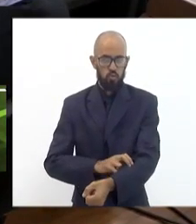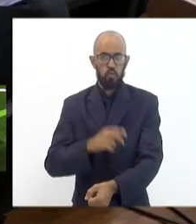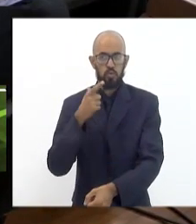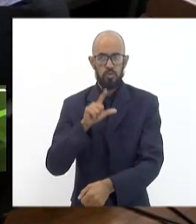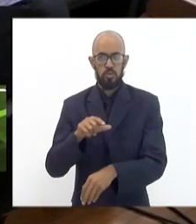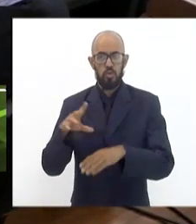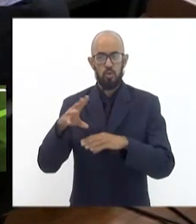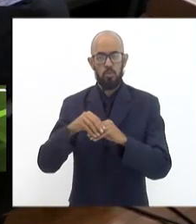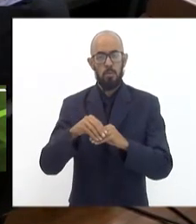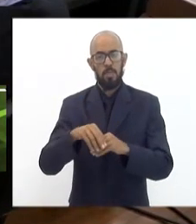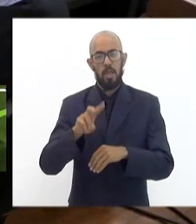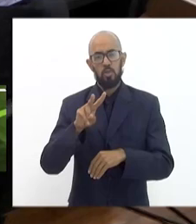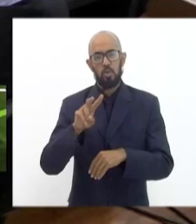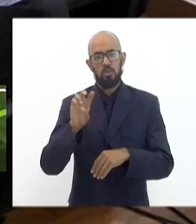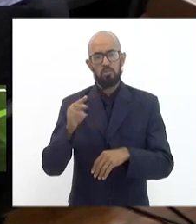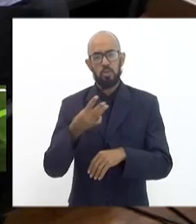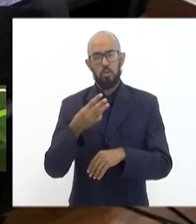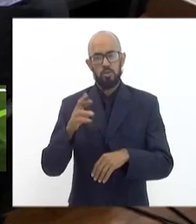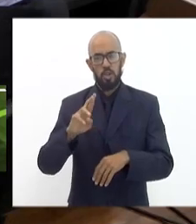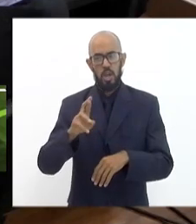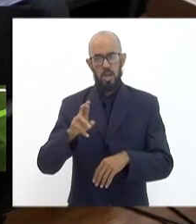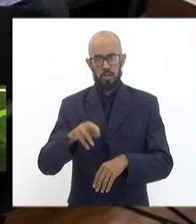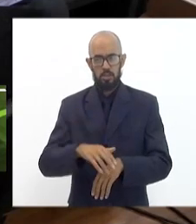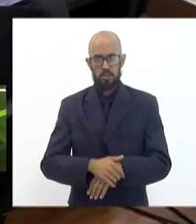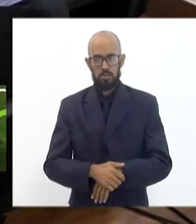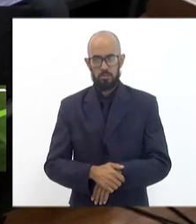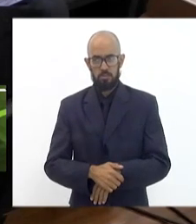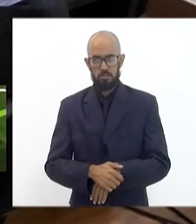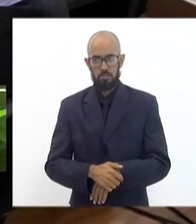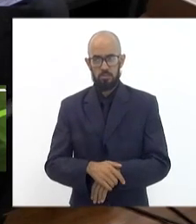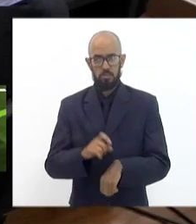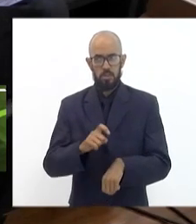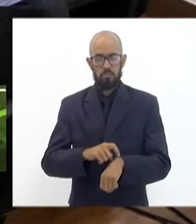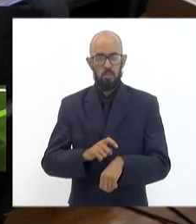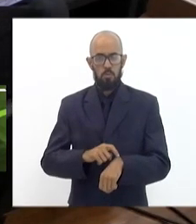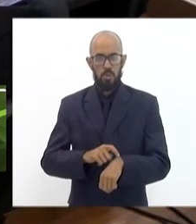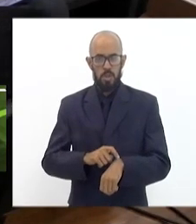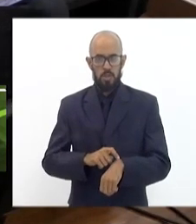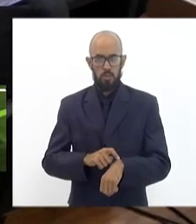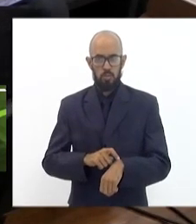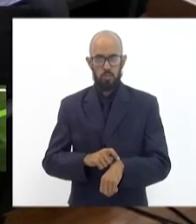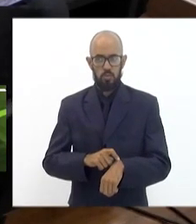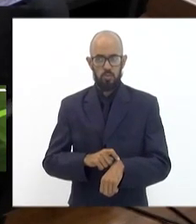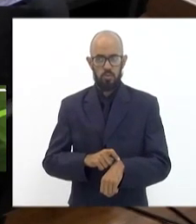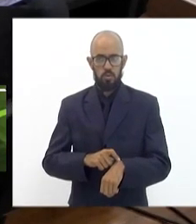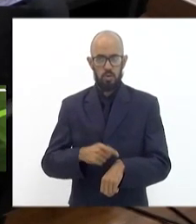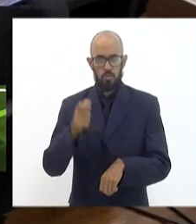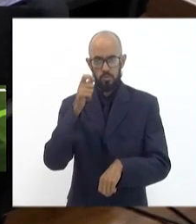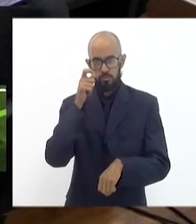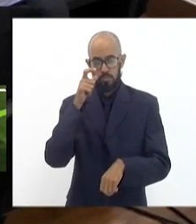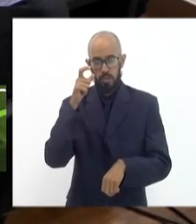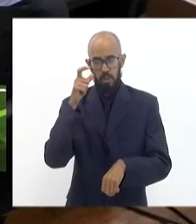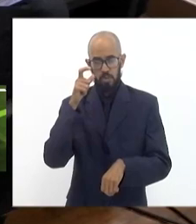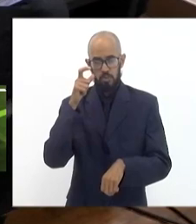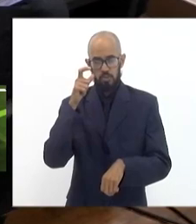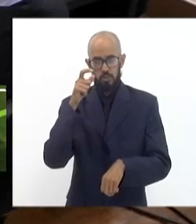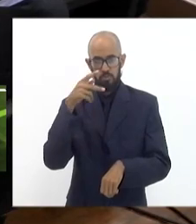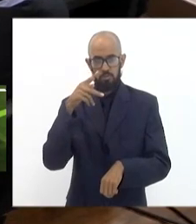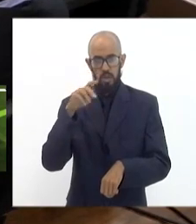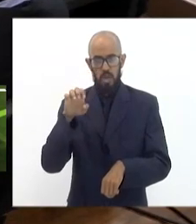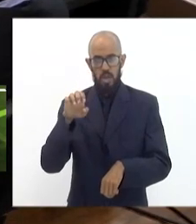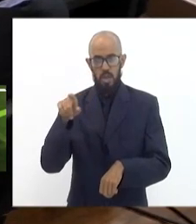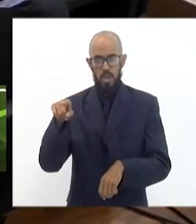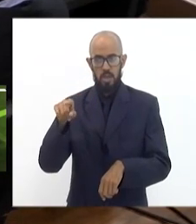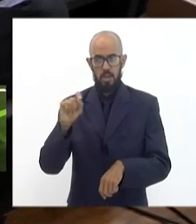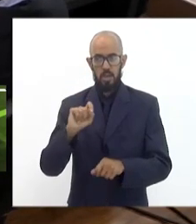de reais É claro que esse momento que a gente vira expectativa de receita de pé mas aí por causa do